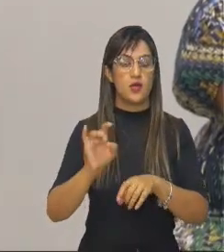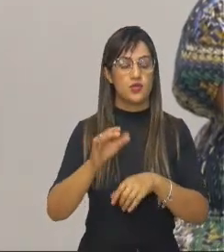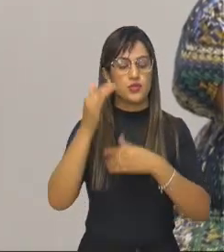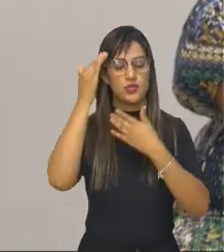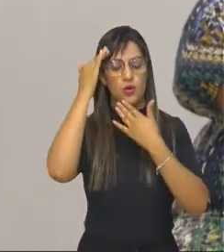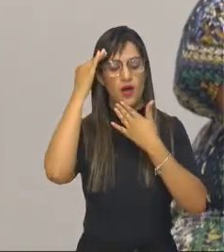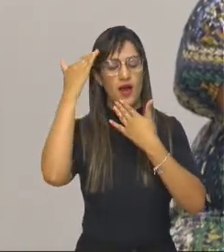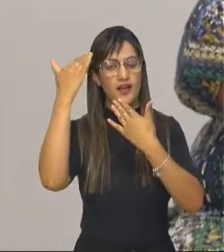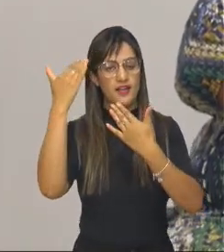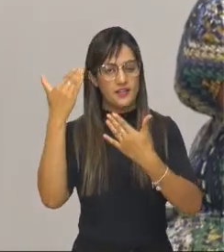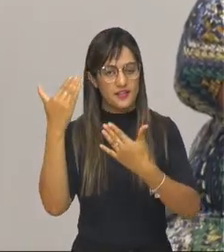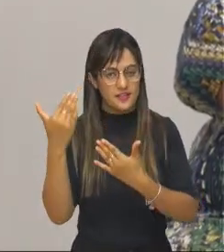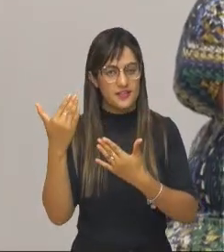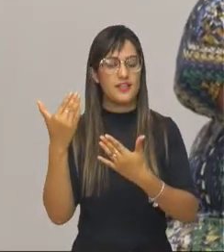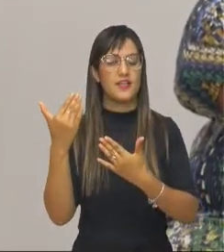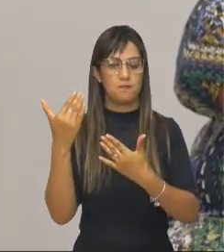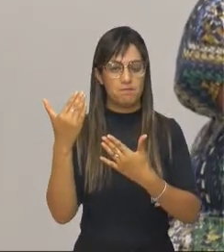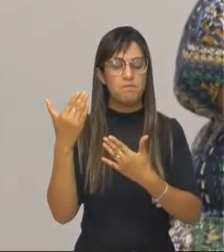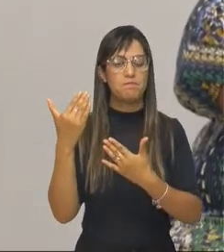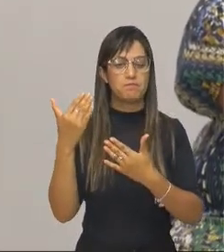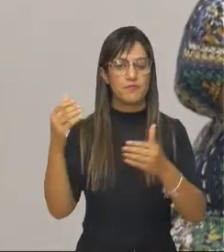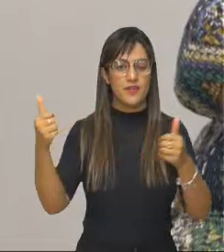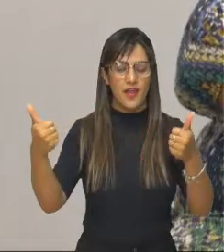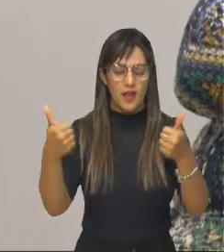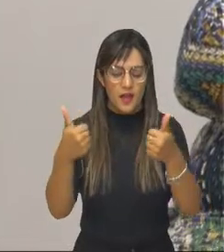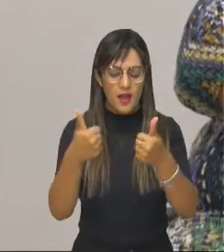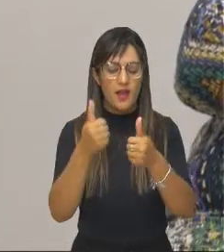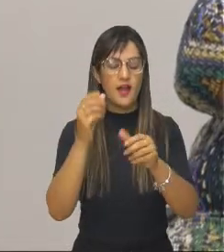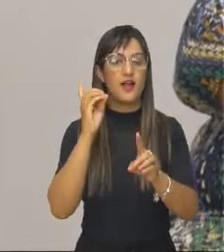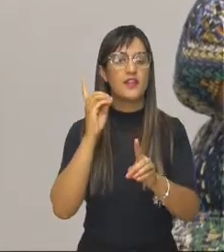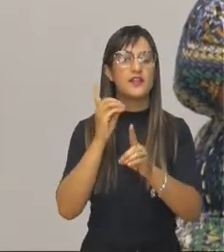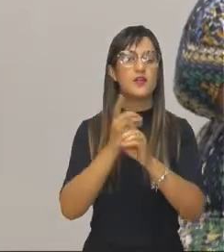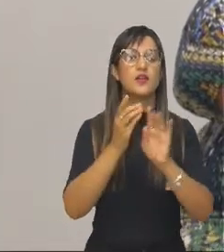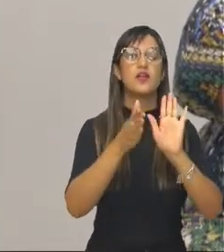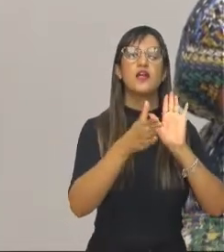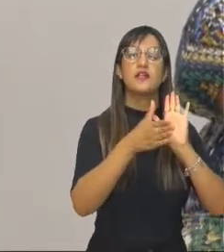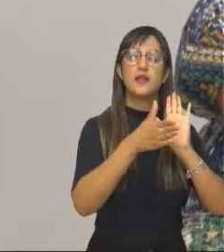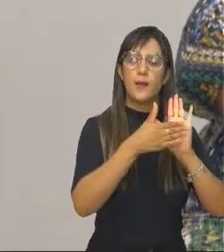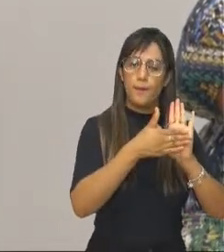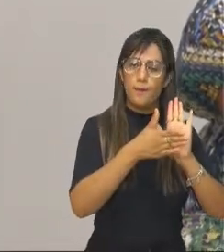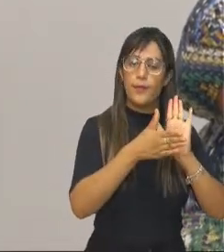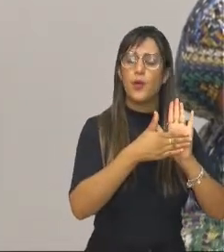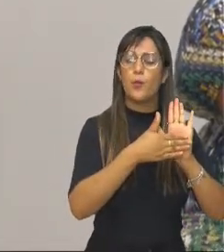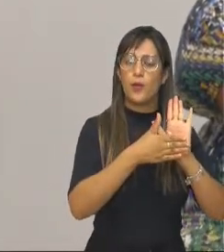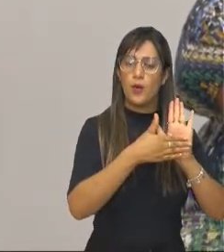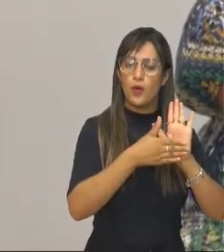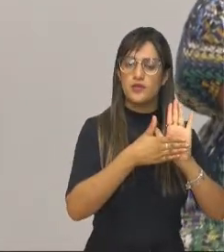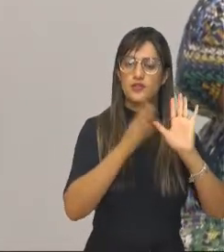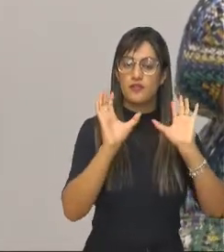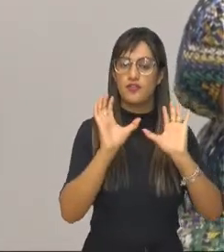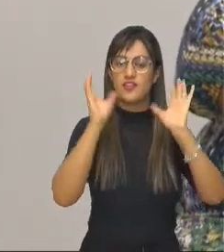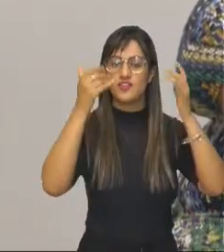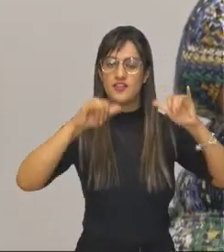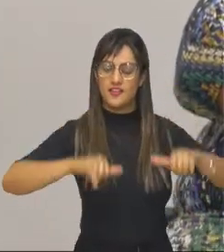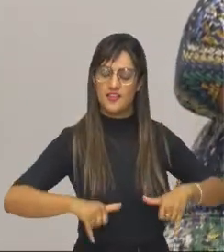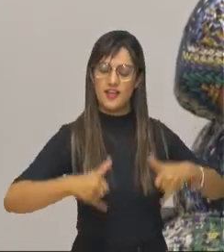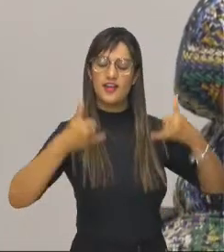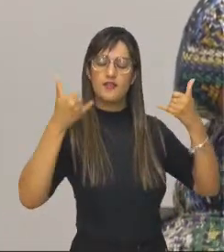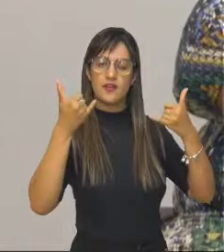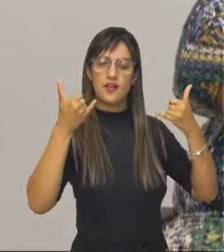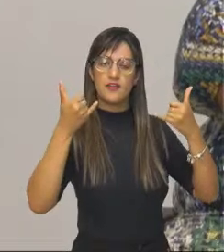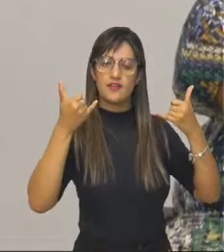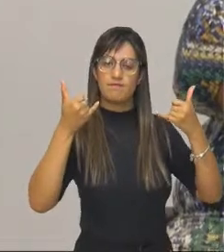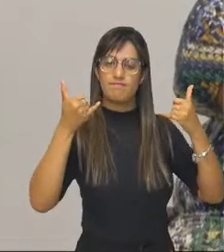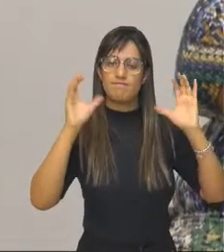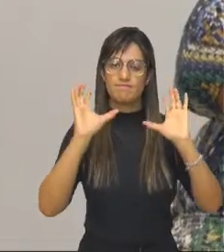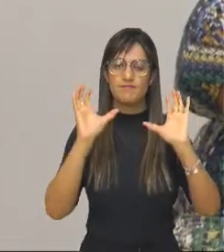também imensamente essa possibilidade desse encontro. A nossa proposta foi que fosse um momento, de fato, festivo, celebrativo, que celebrasse os 5 anos